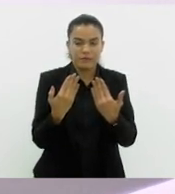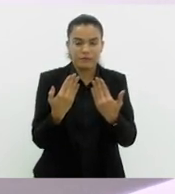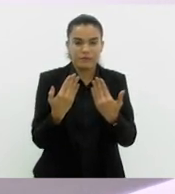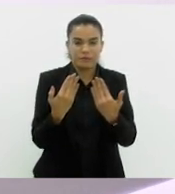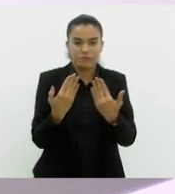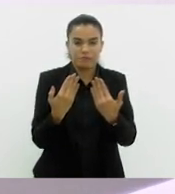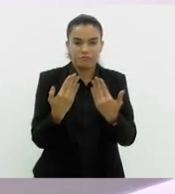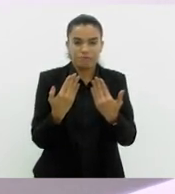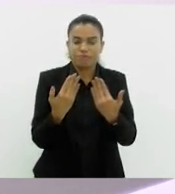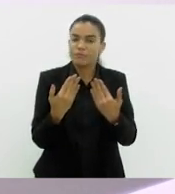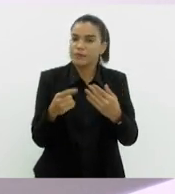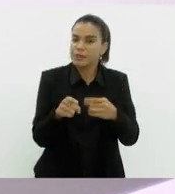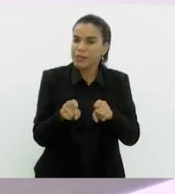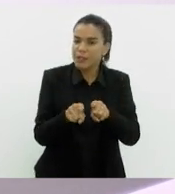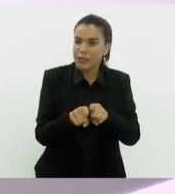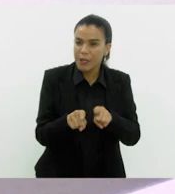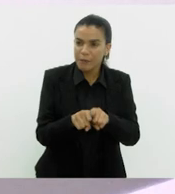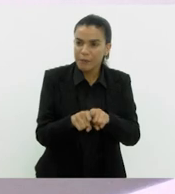Acho importante